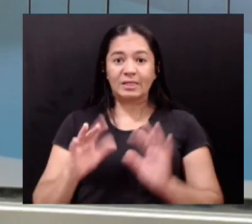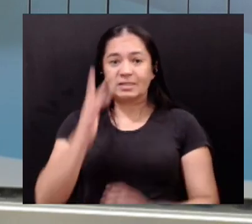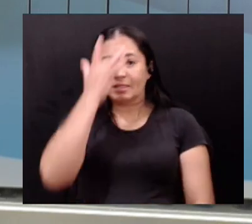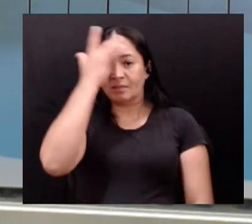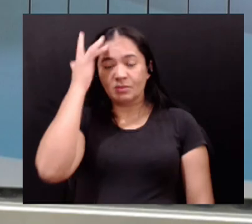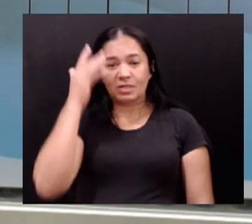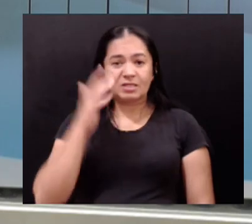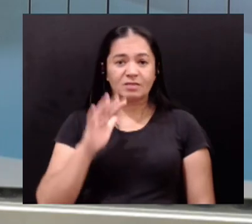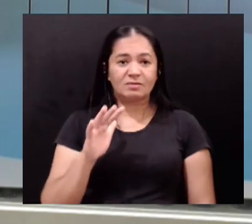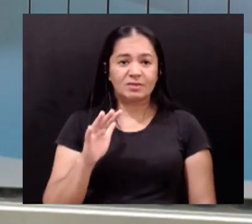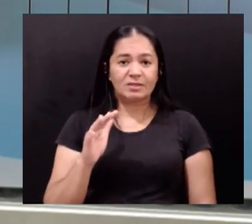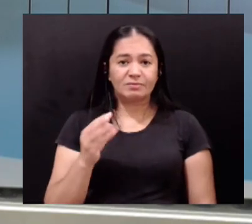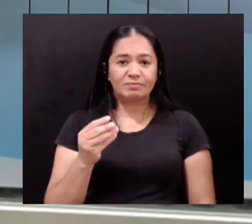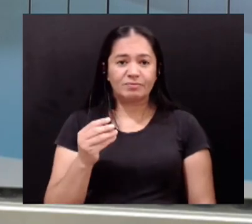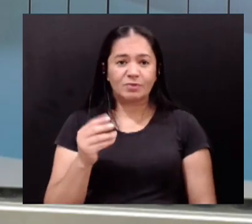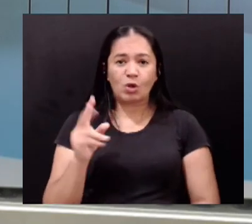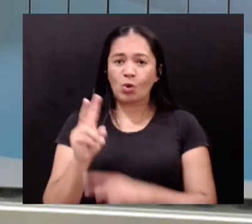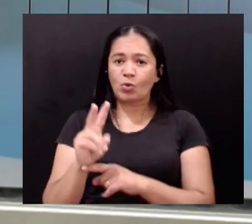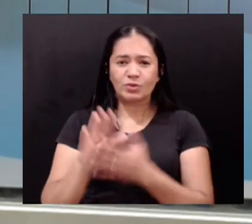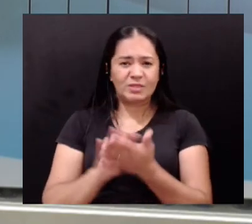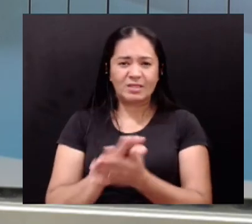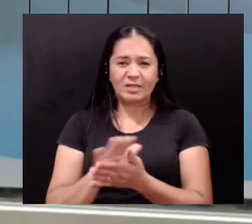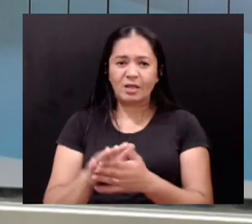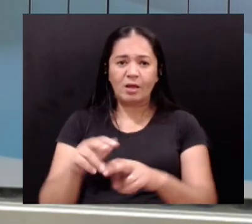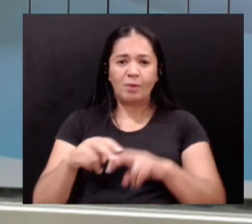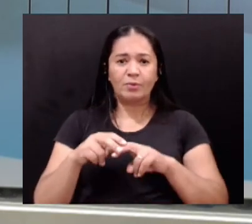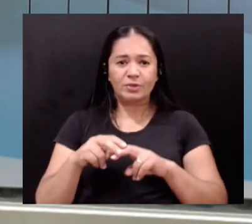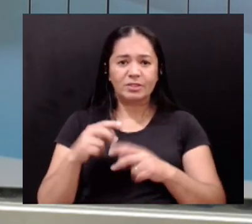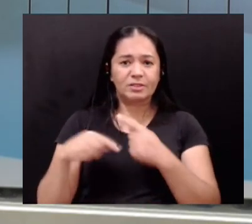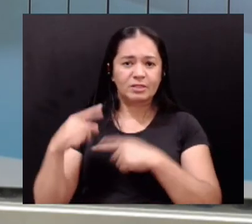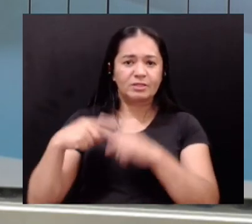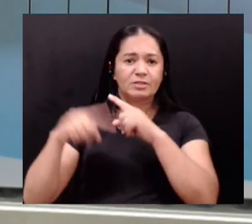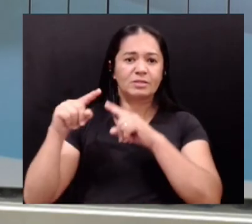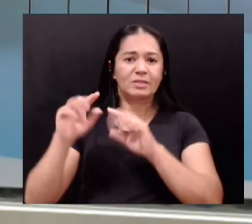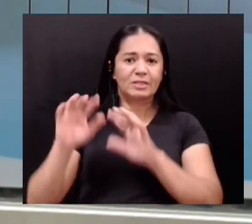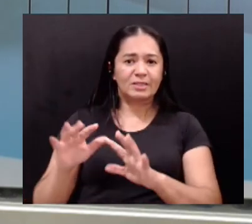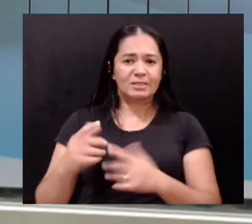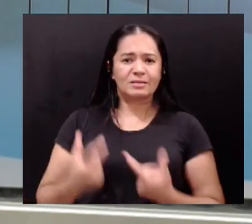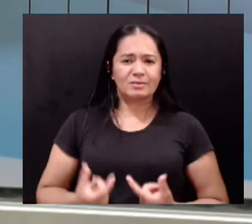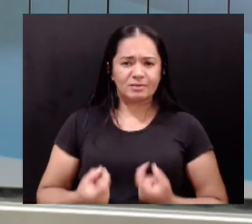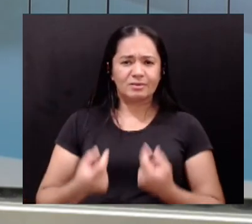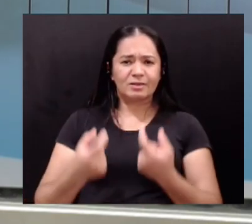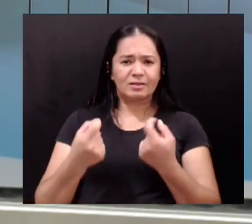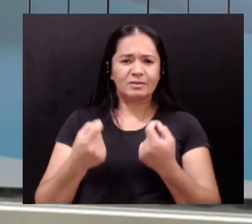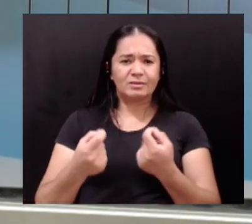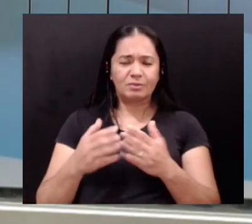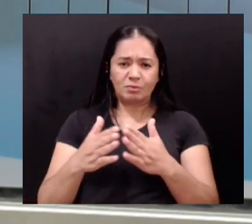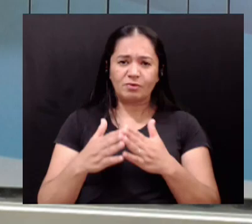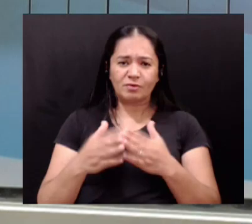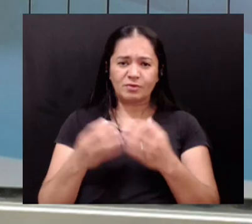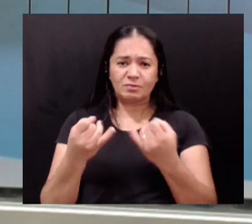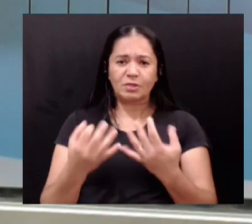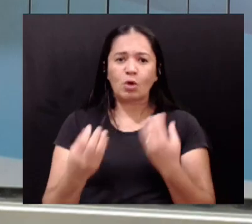dessa bactéria e por isso ela desenvolve esse câncer. Eu queria que o senhor explicasse como que isso acontece.